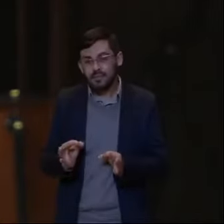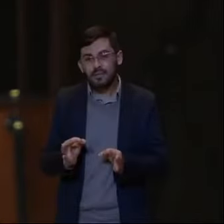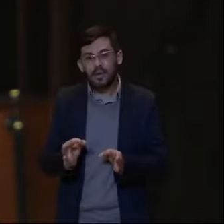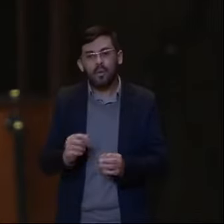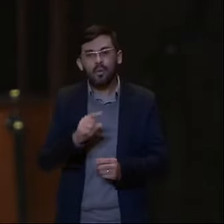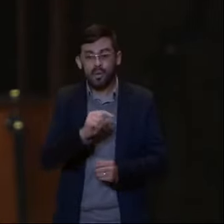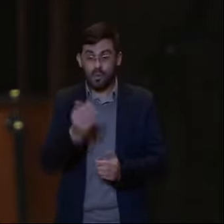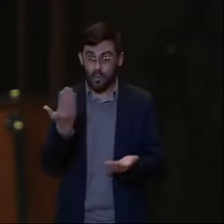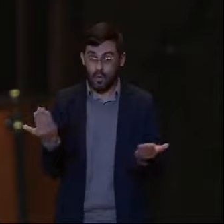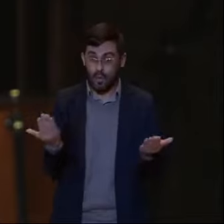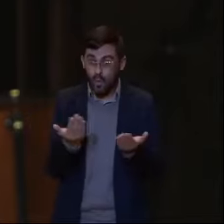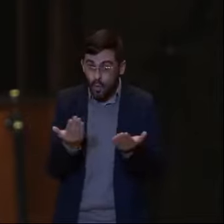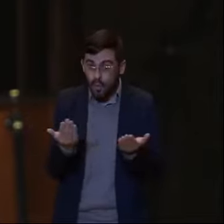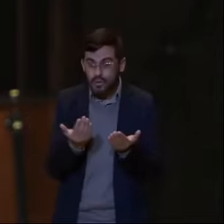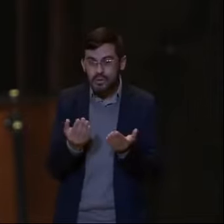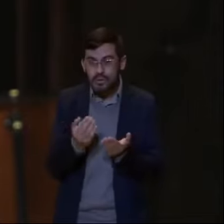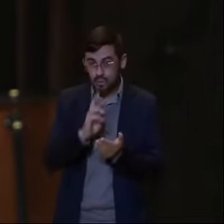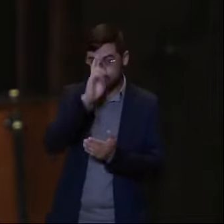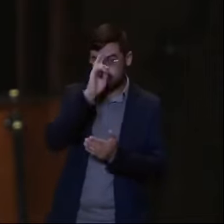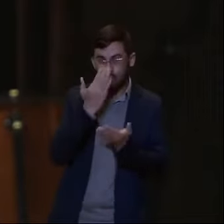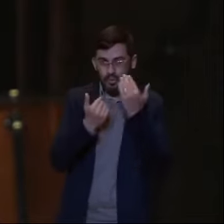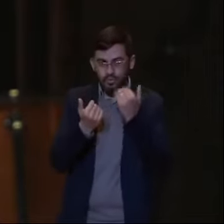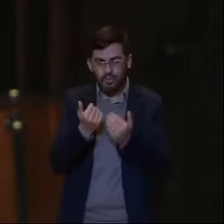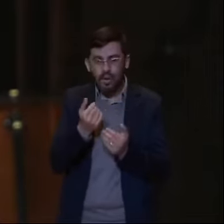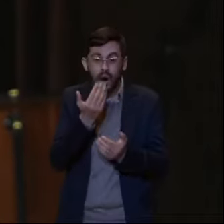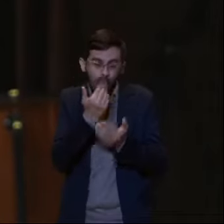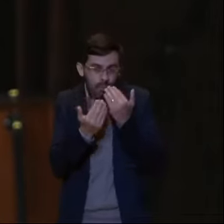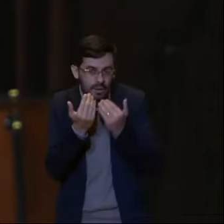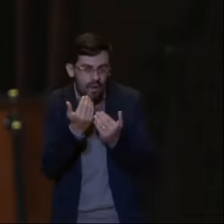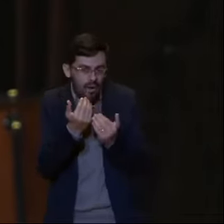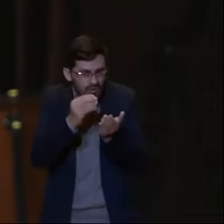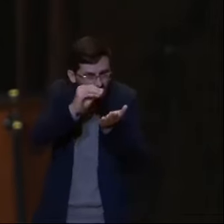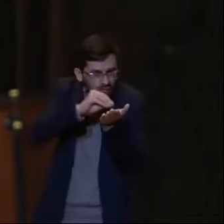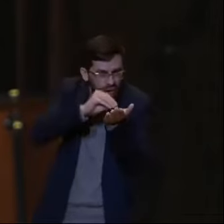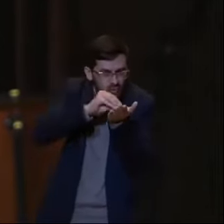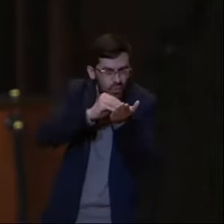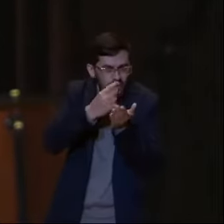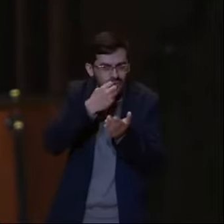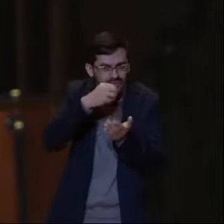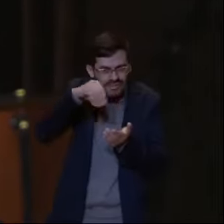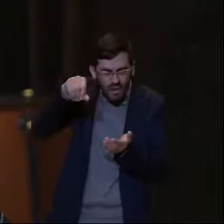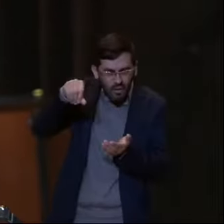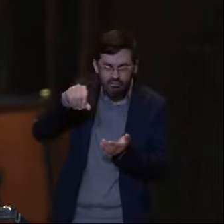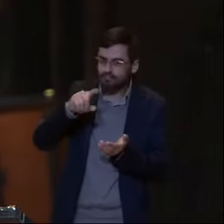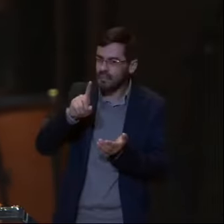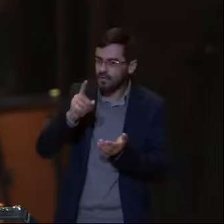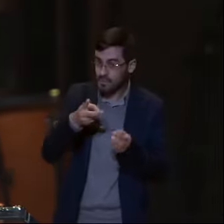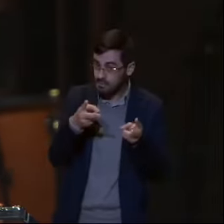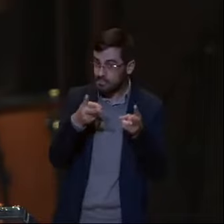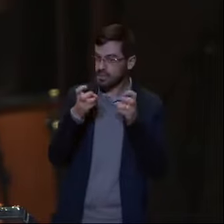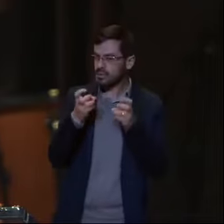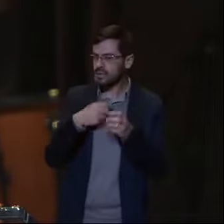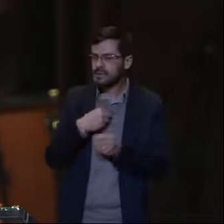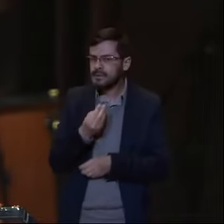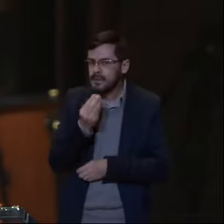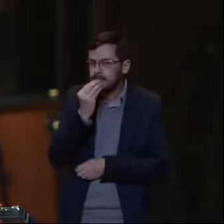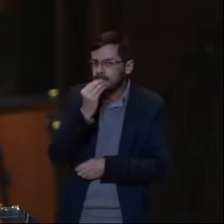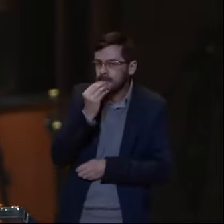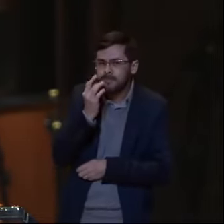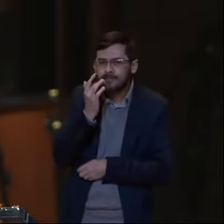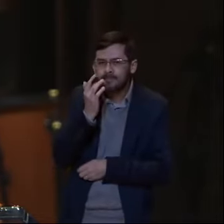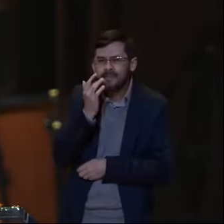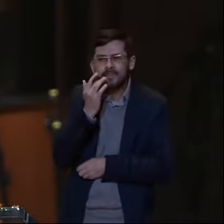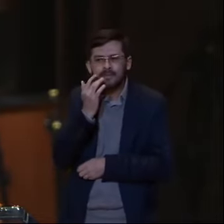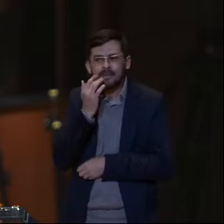comeu um almoço sem sal no Dia das Mães. Posso estar certo nessa minha afirmação? Você com certeza perceberia se aquela comida estaria sem sal,